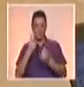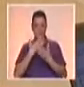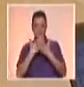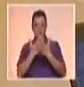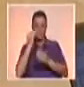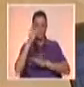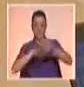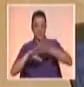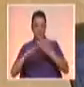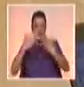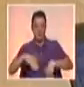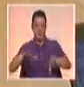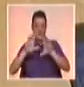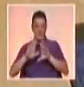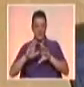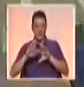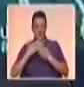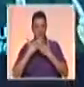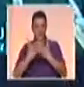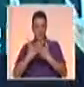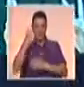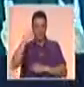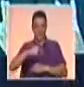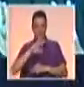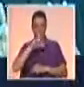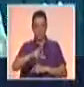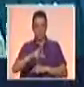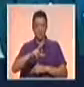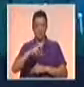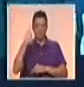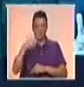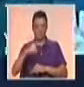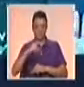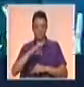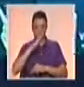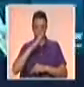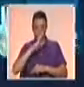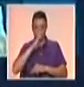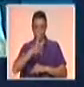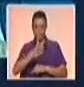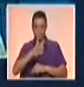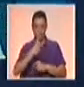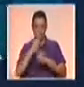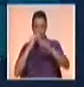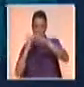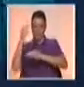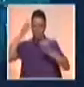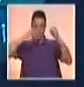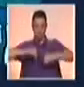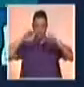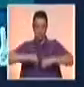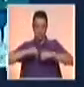Como é que fazem? Mas sempre... Que tipo de solicitações é que têm assim, e que respostas conseguem dar? A nível do ensino superior, por exemplo, temos um protocolo